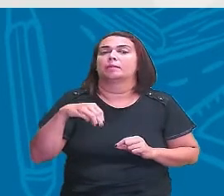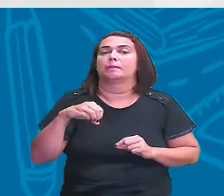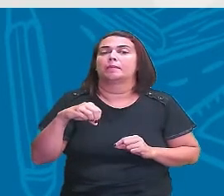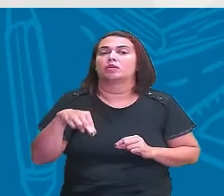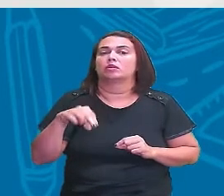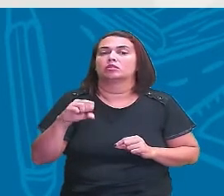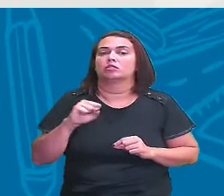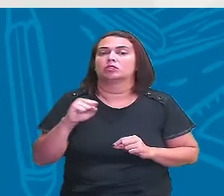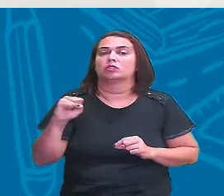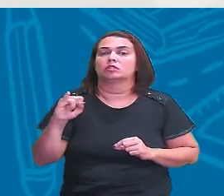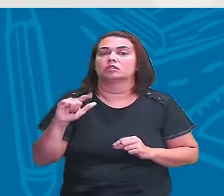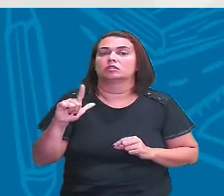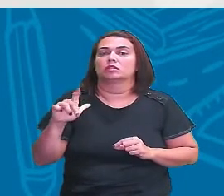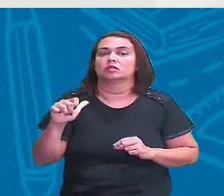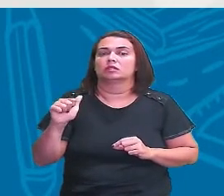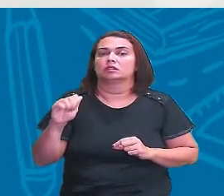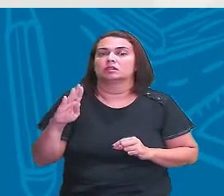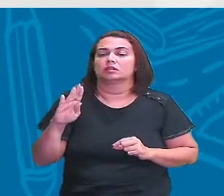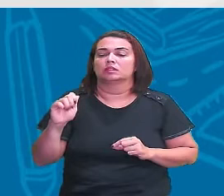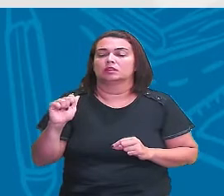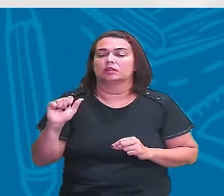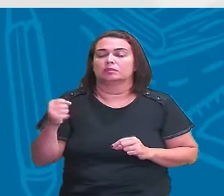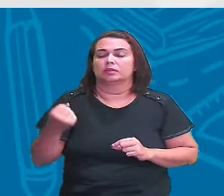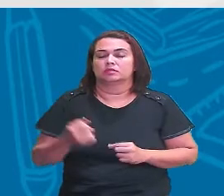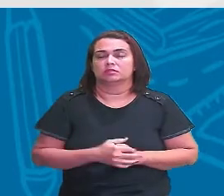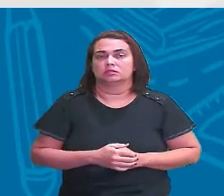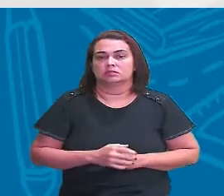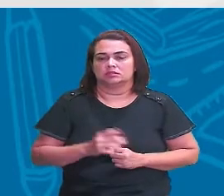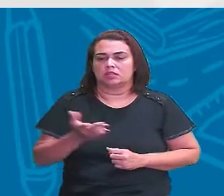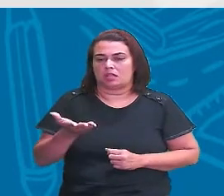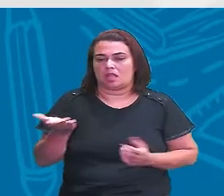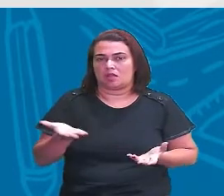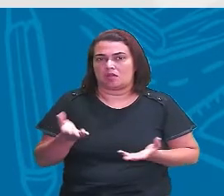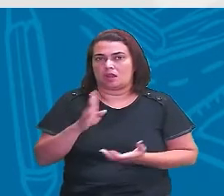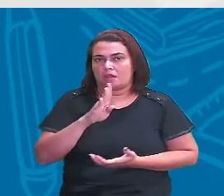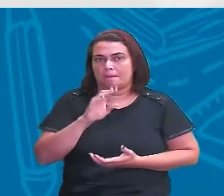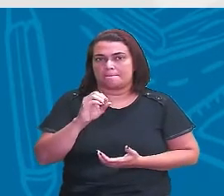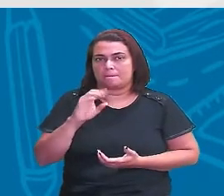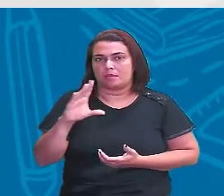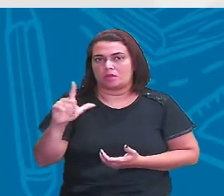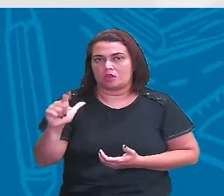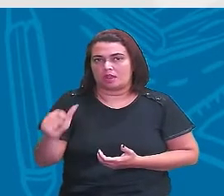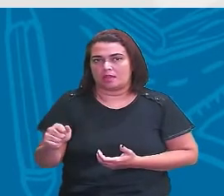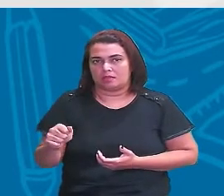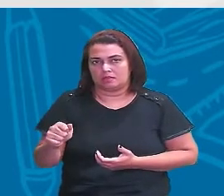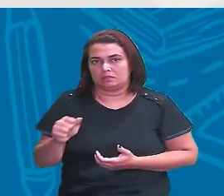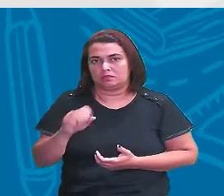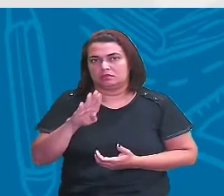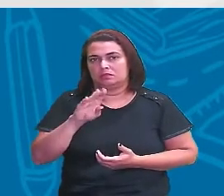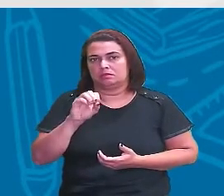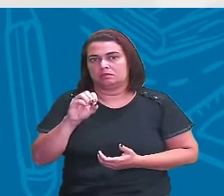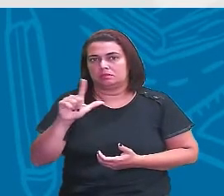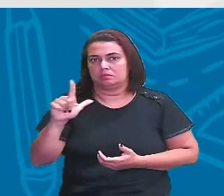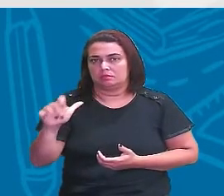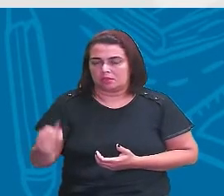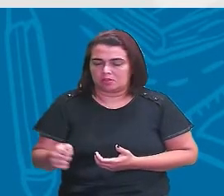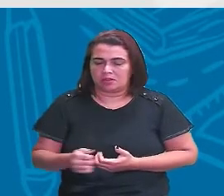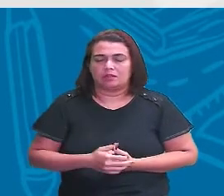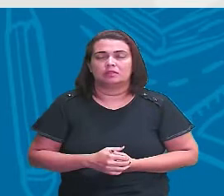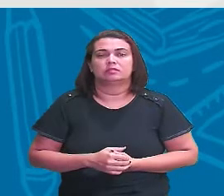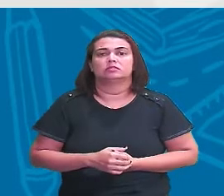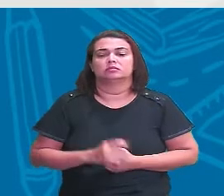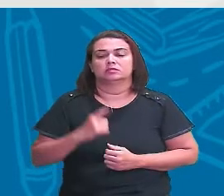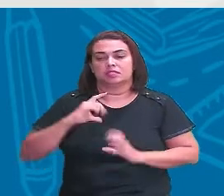monossílabas. Vamos para a próxima. A próxima é a palavra bola. Temos aí